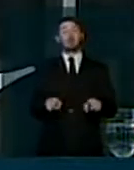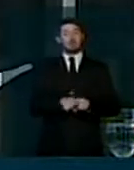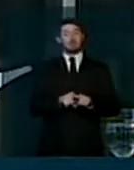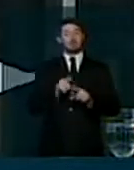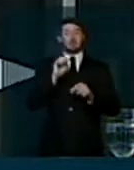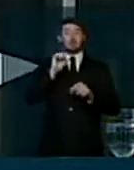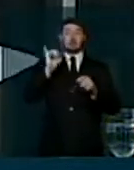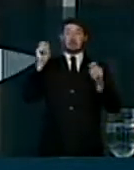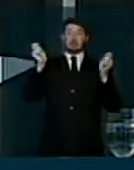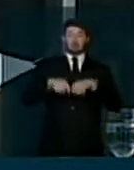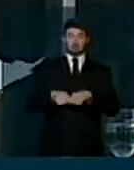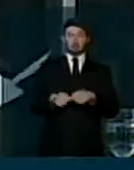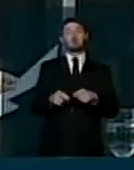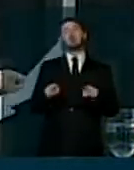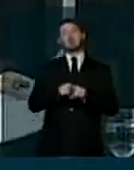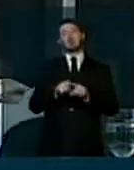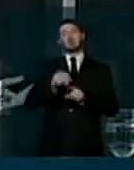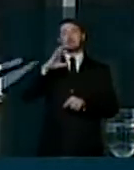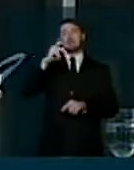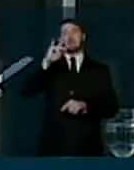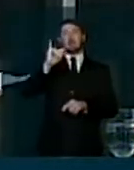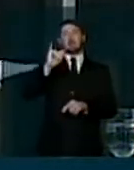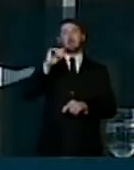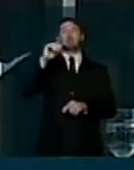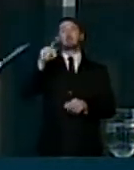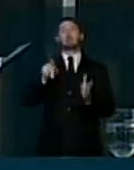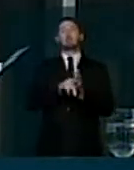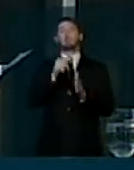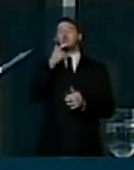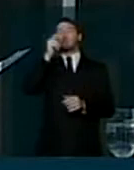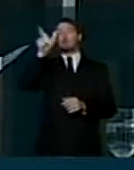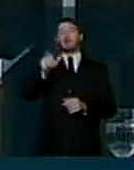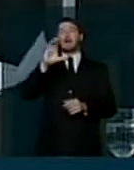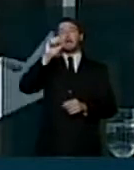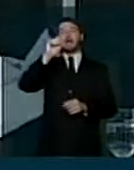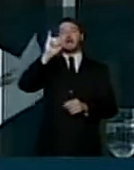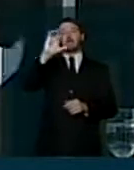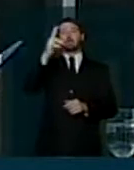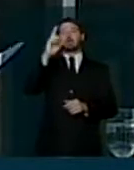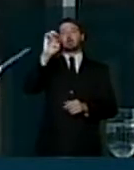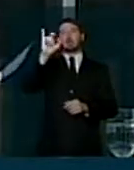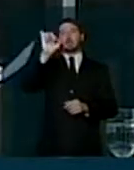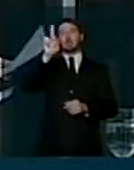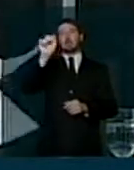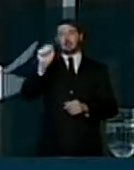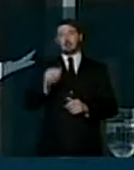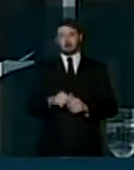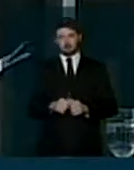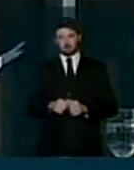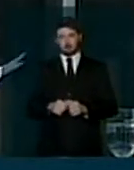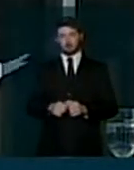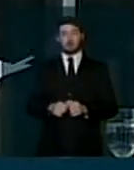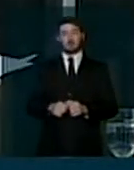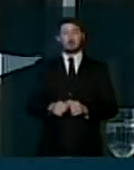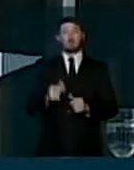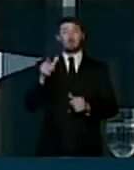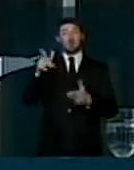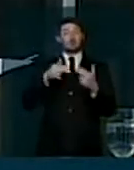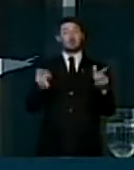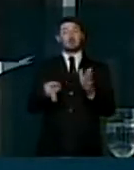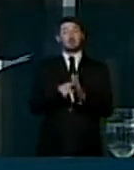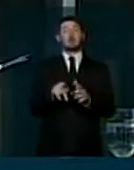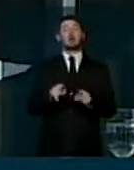possível, logo após a CPI do Cachoeira. Outro caso, senhor, que foi também o caso